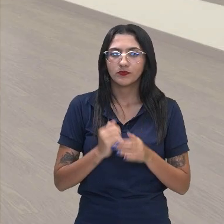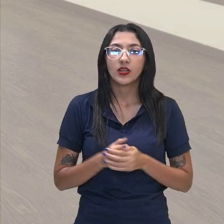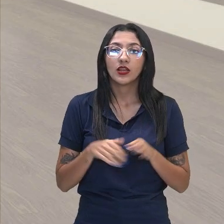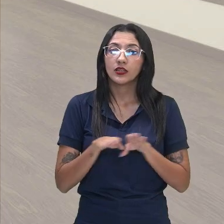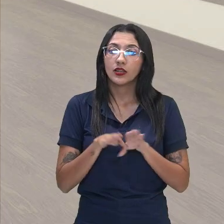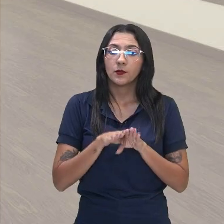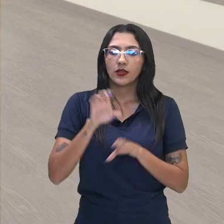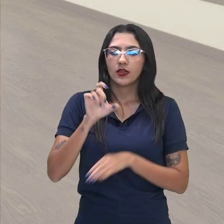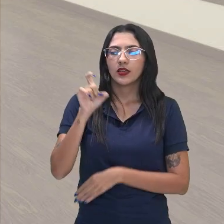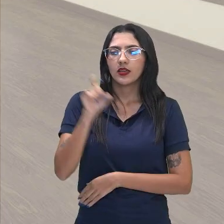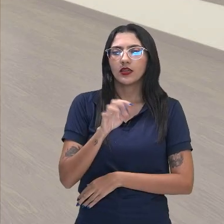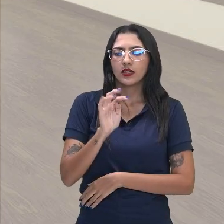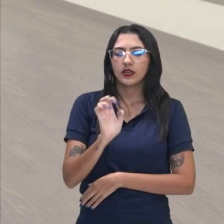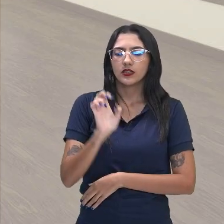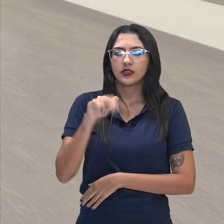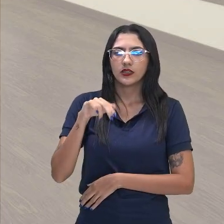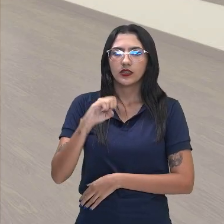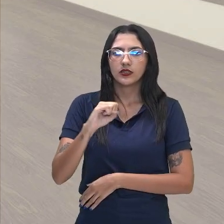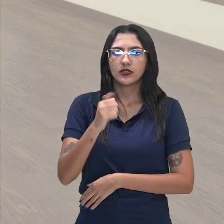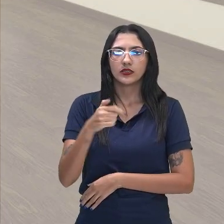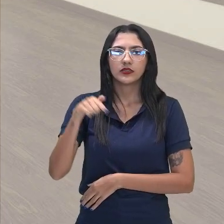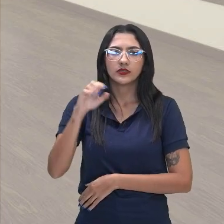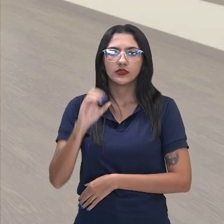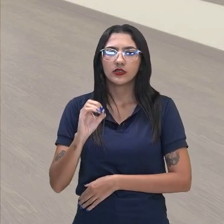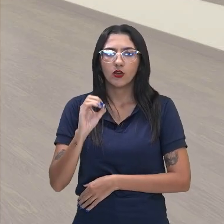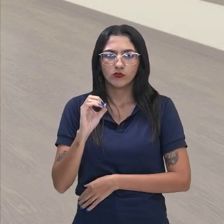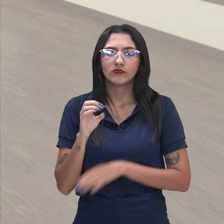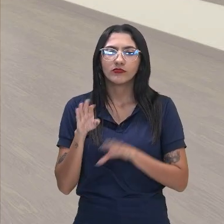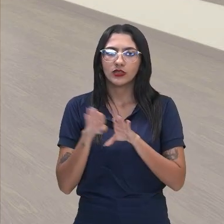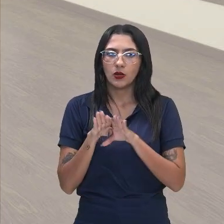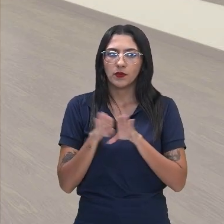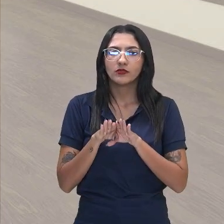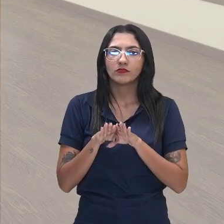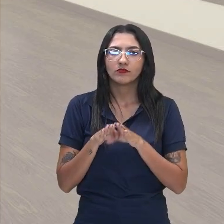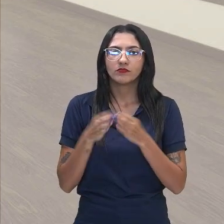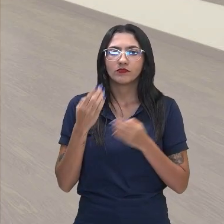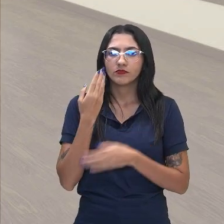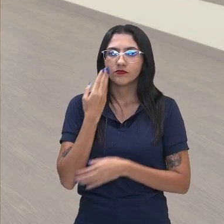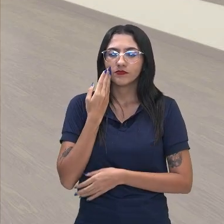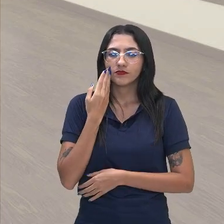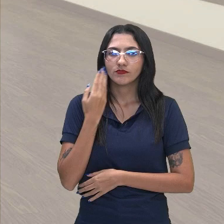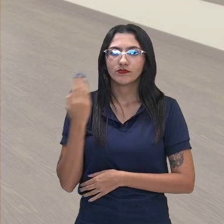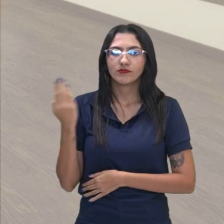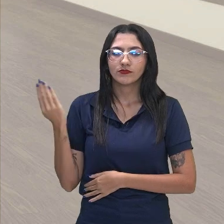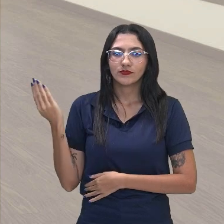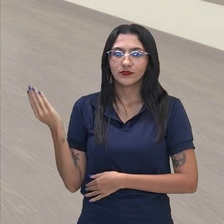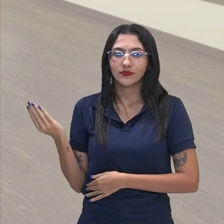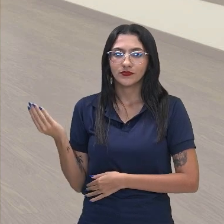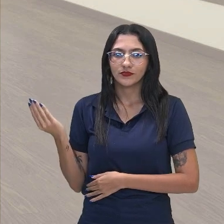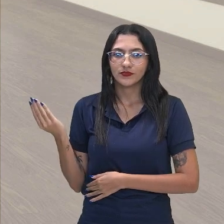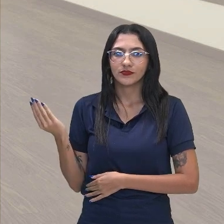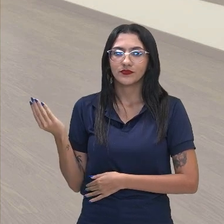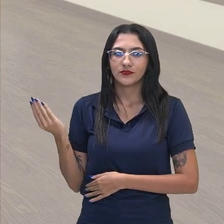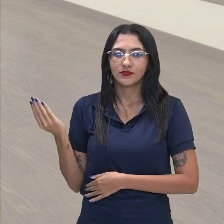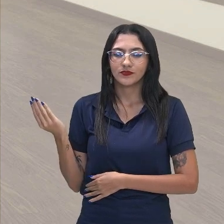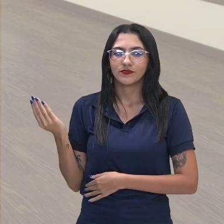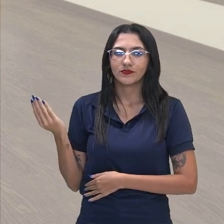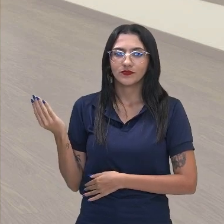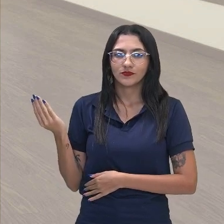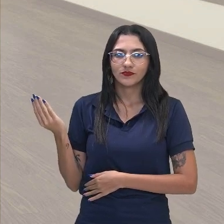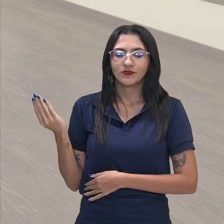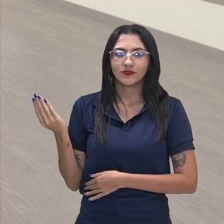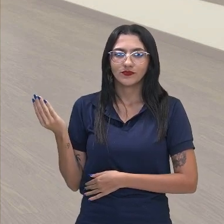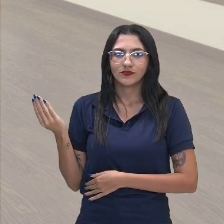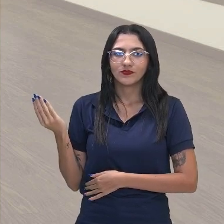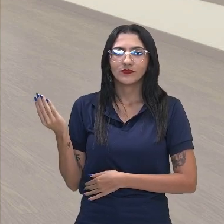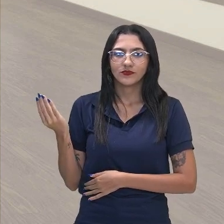extensão, que é retificação. Aqui eu já estou voltando. Então, olha só, eu fiz a flexão e em